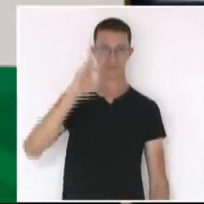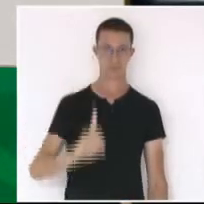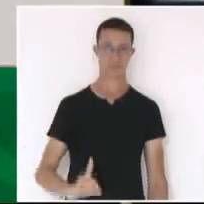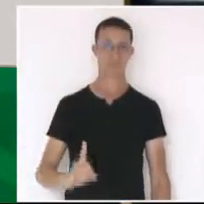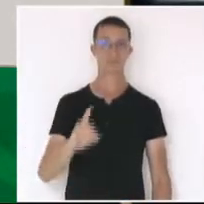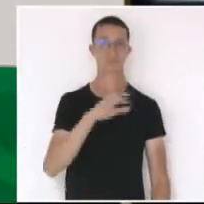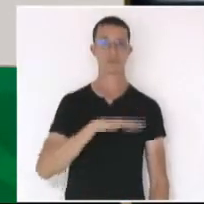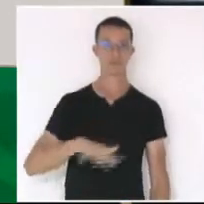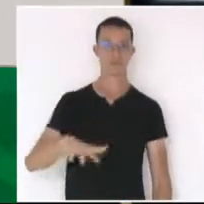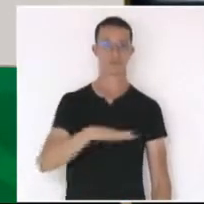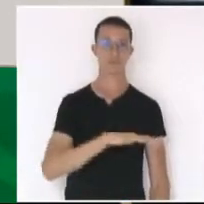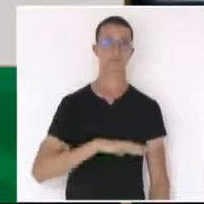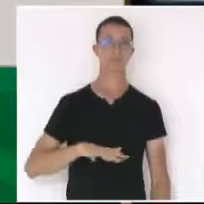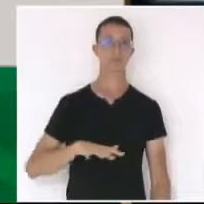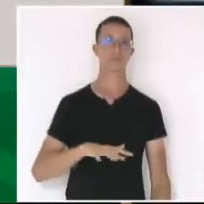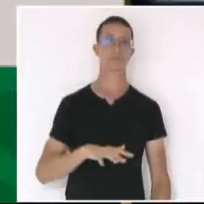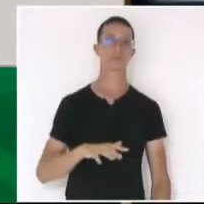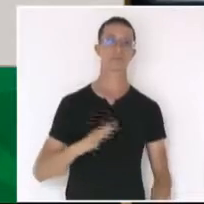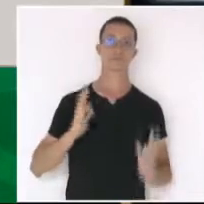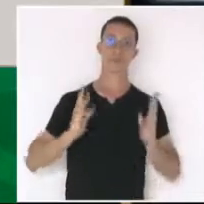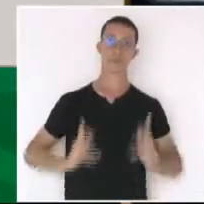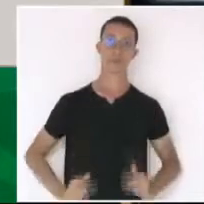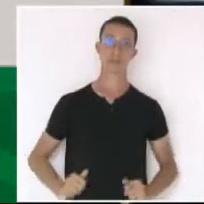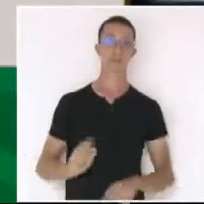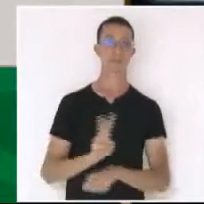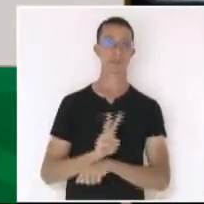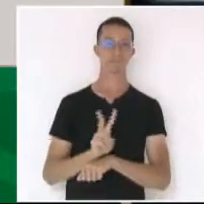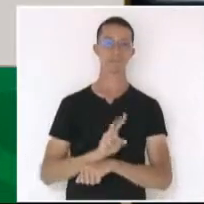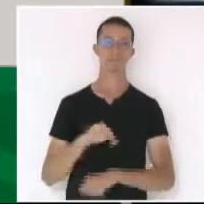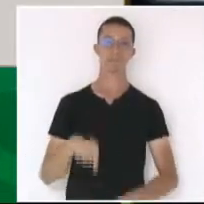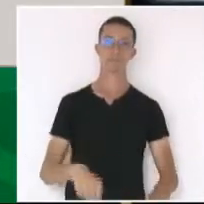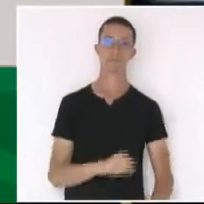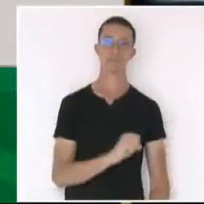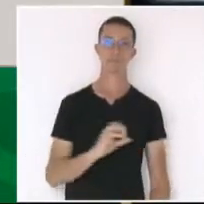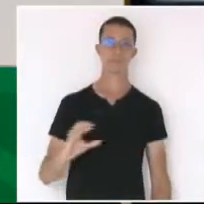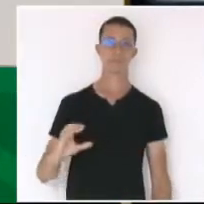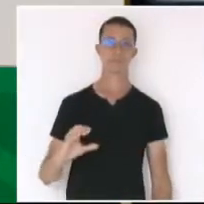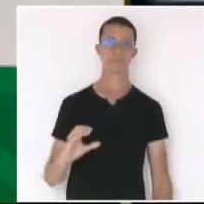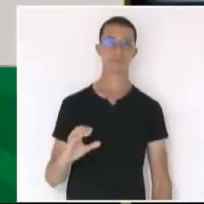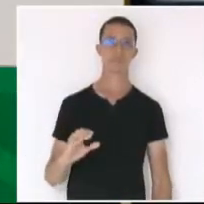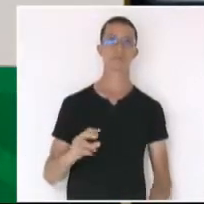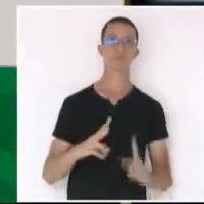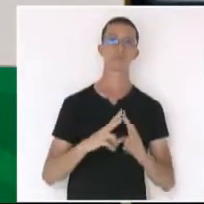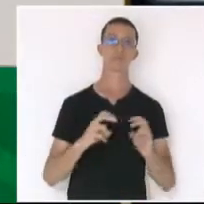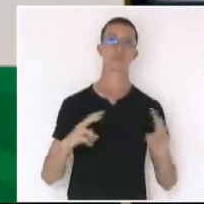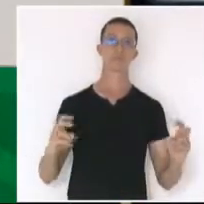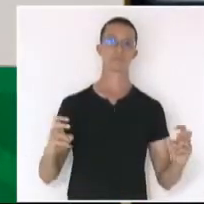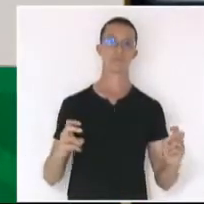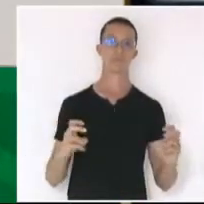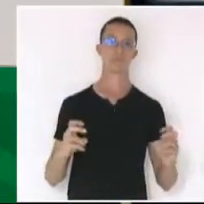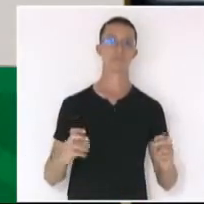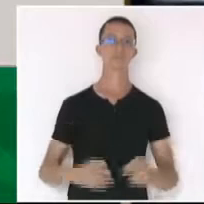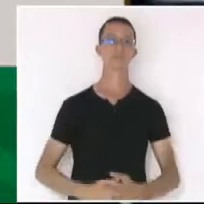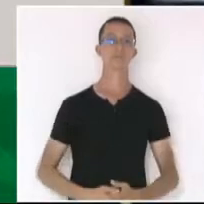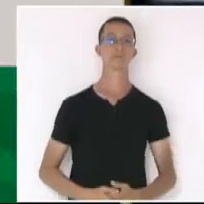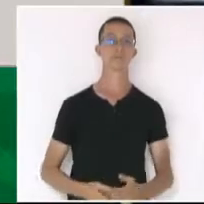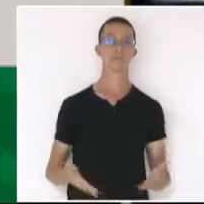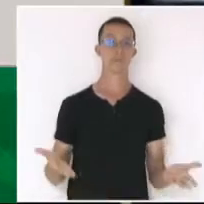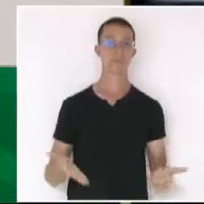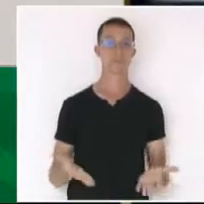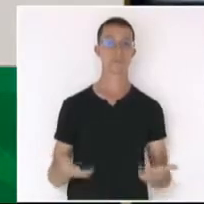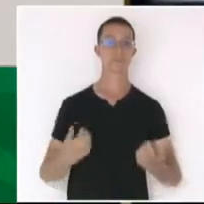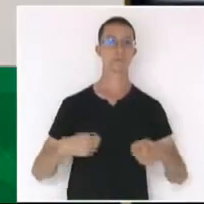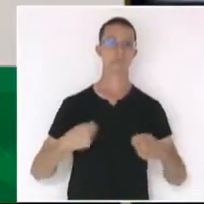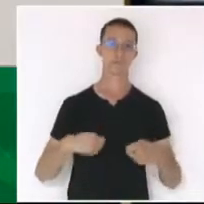Estado de Santa Catarina sediada em Florianópolis e que nesse momento precisa lidar com o assunto